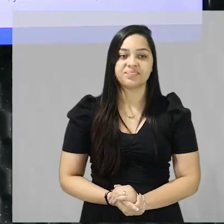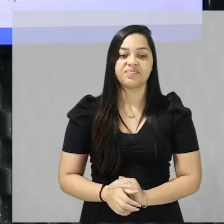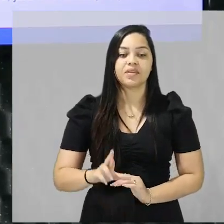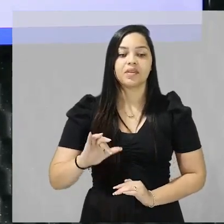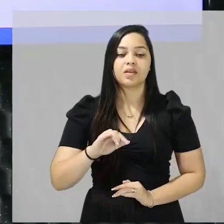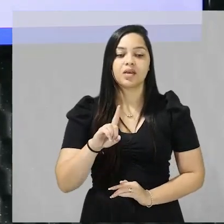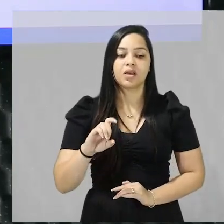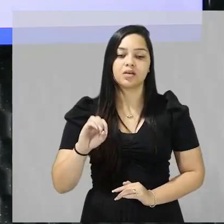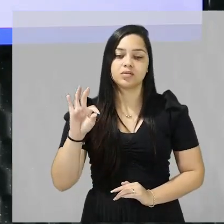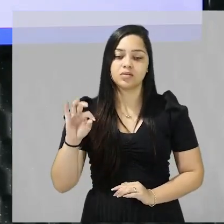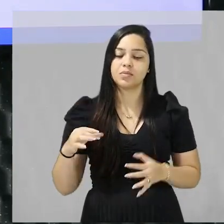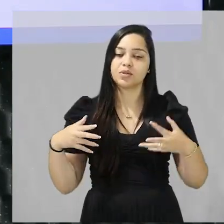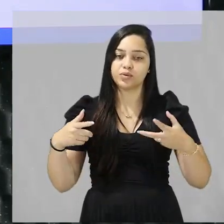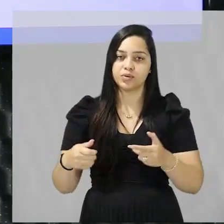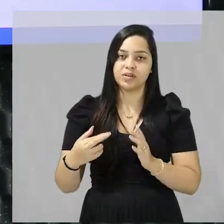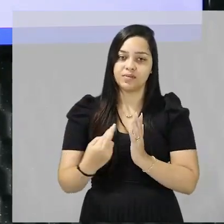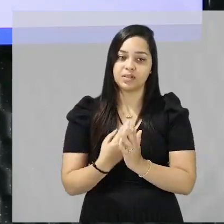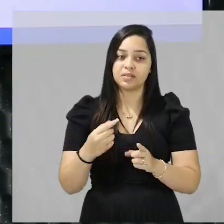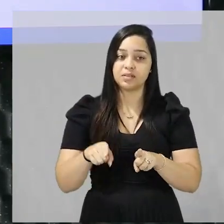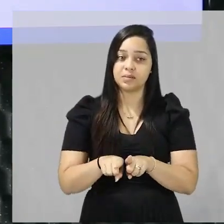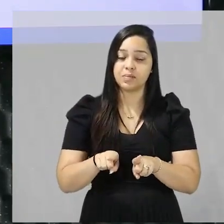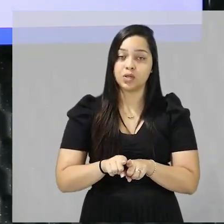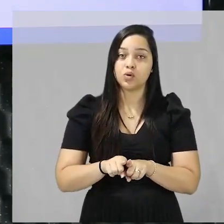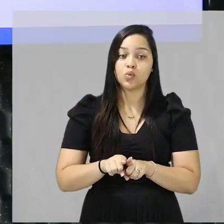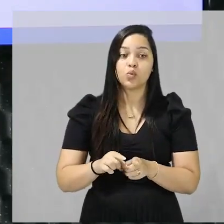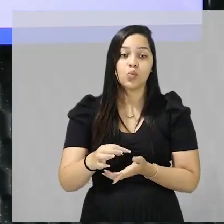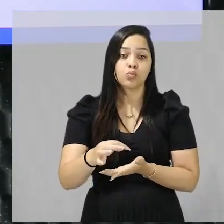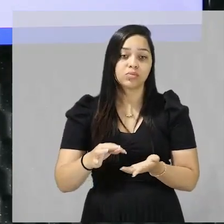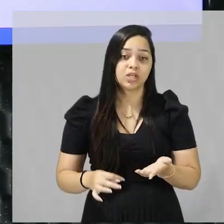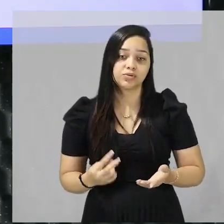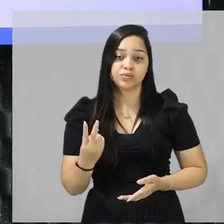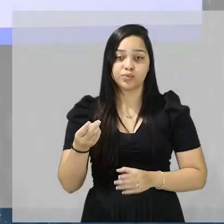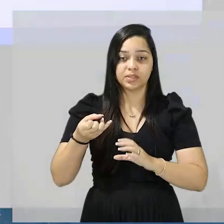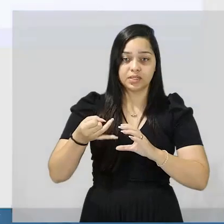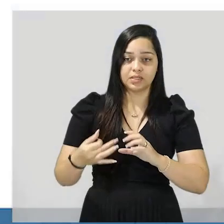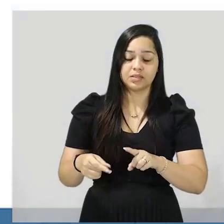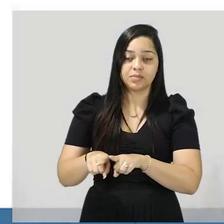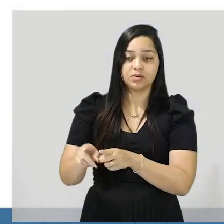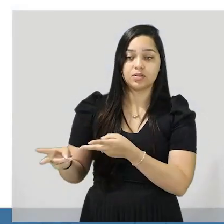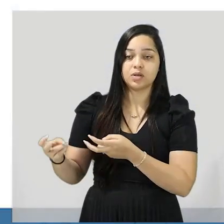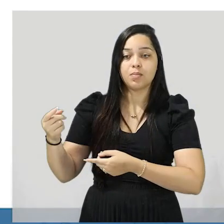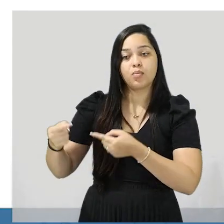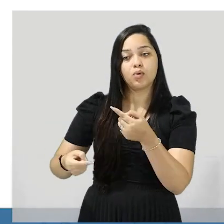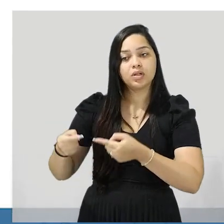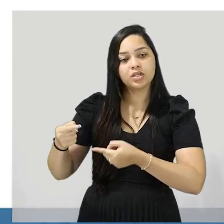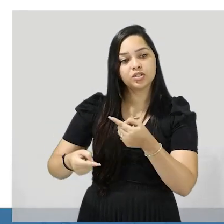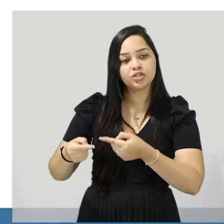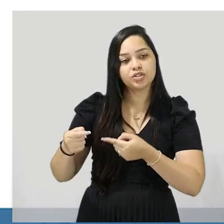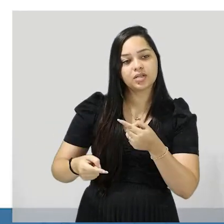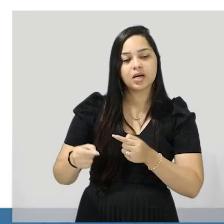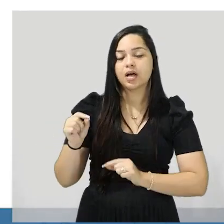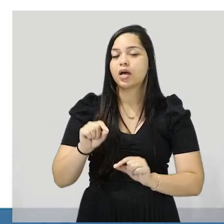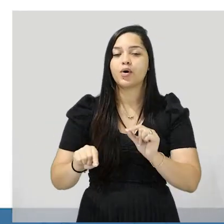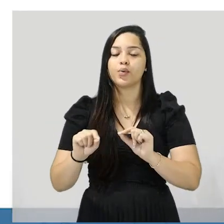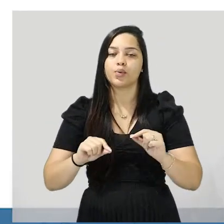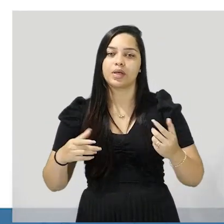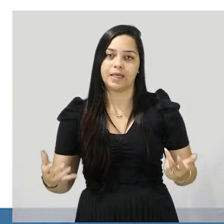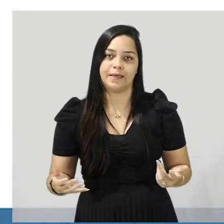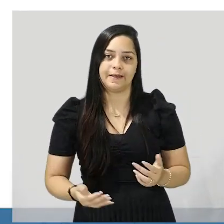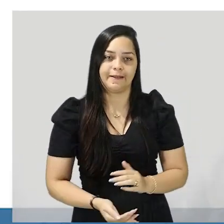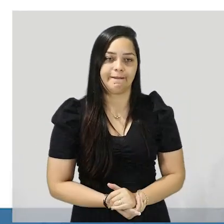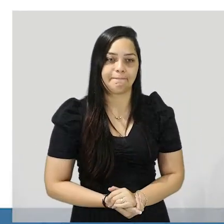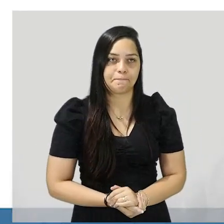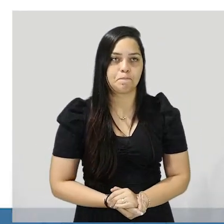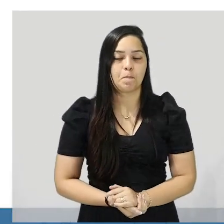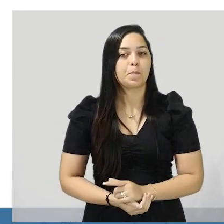Risoto aqui, toda a referência. Segundo o texto, duas características de concepção da política pública analisada são... Quais